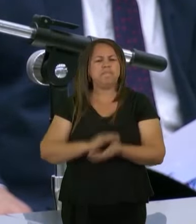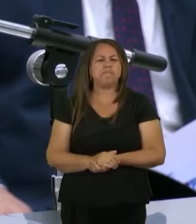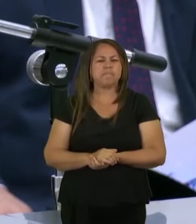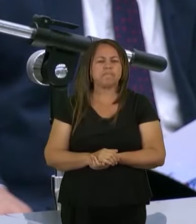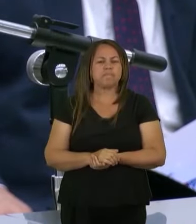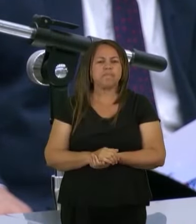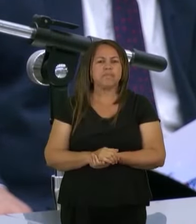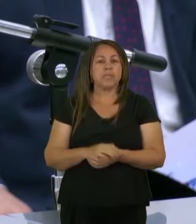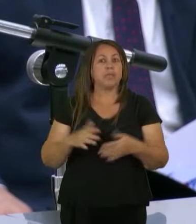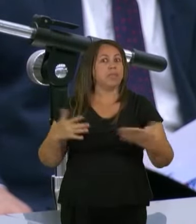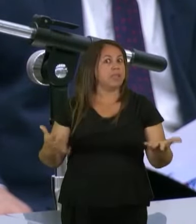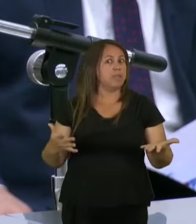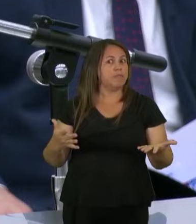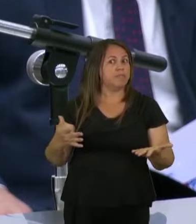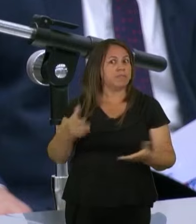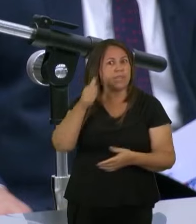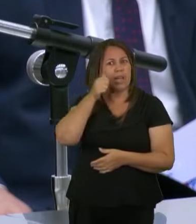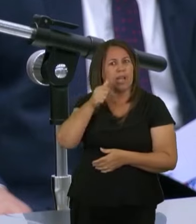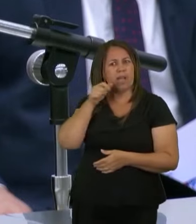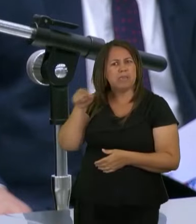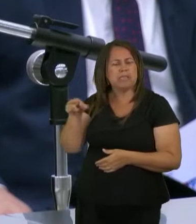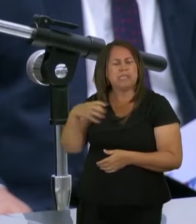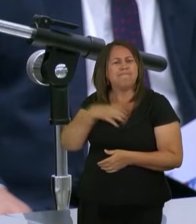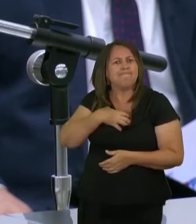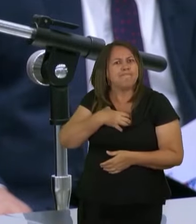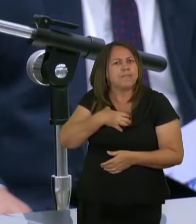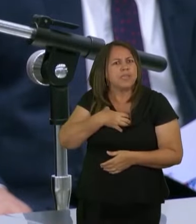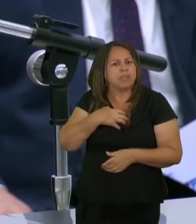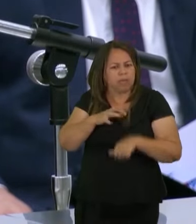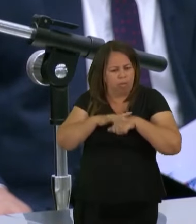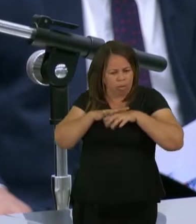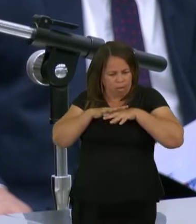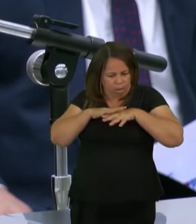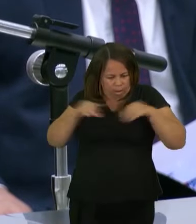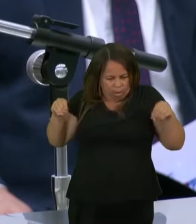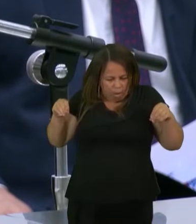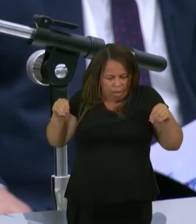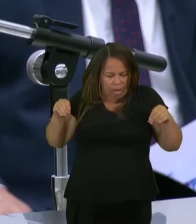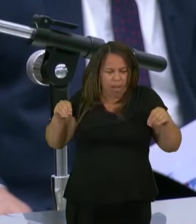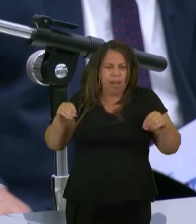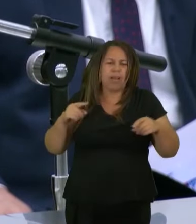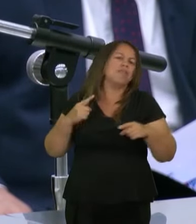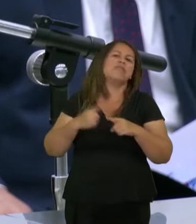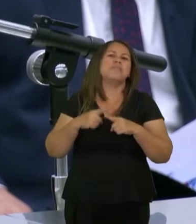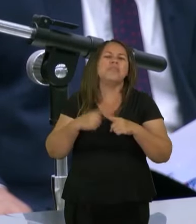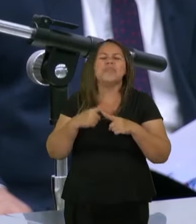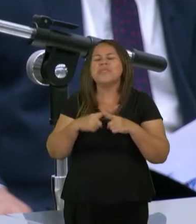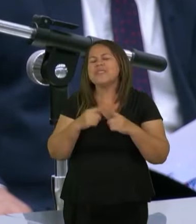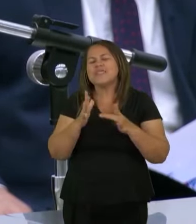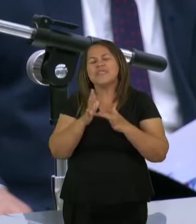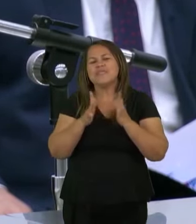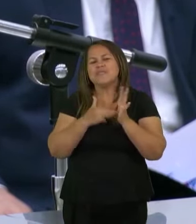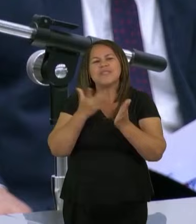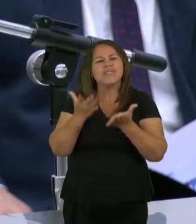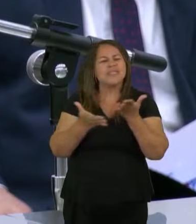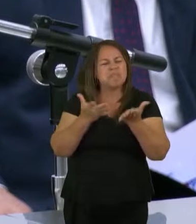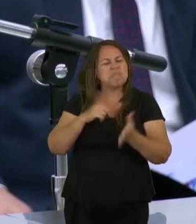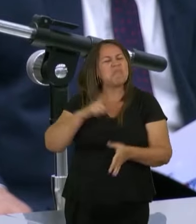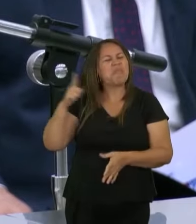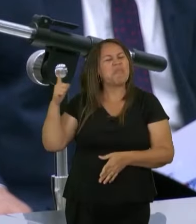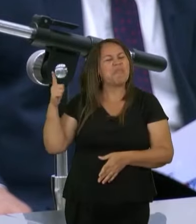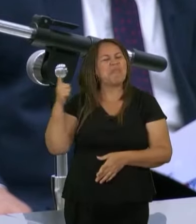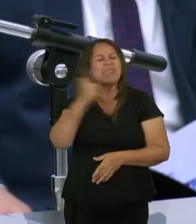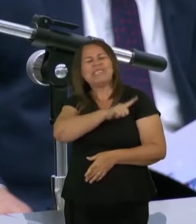Ela sentiu no seu corpo estar já curada daquele mal, porque o tratamento de Jesus é garantido.